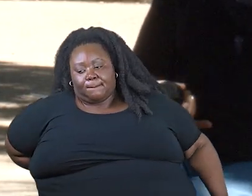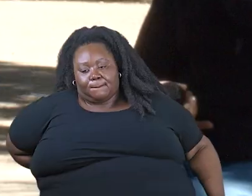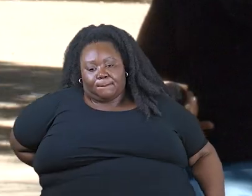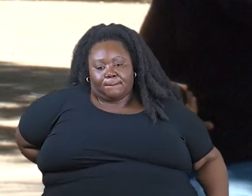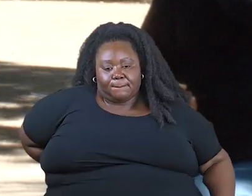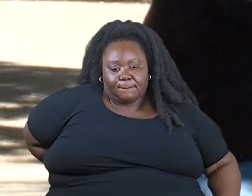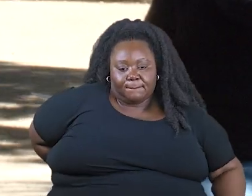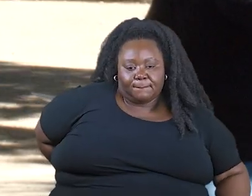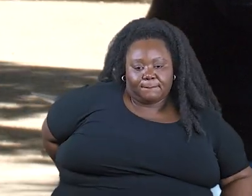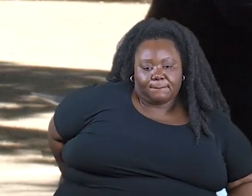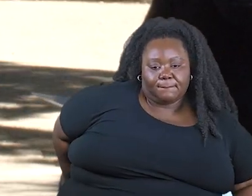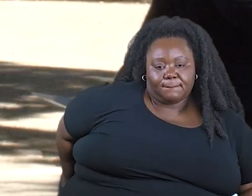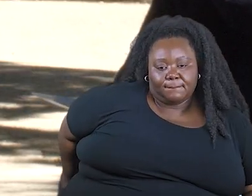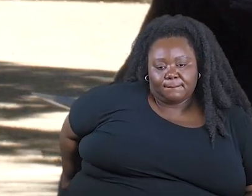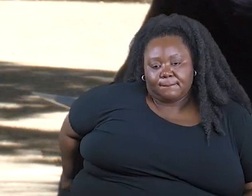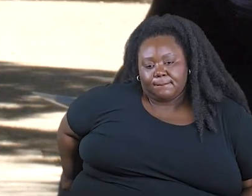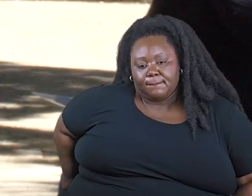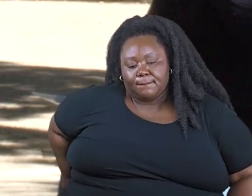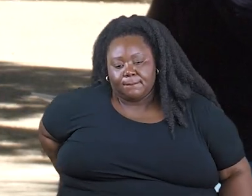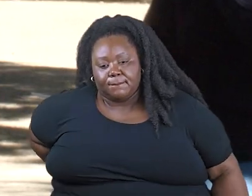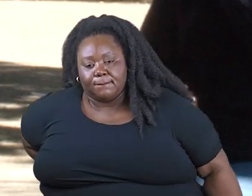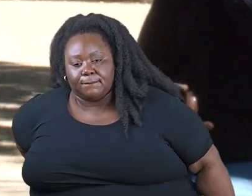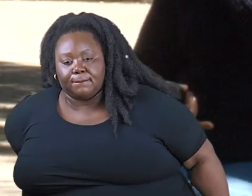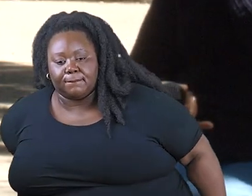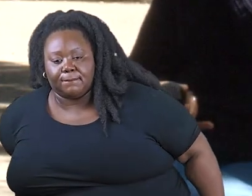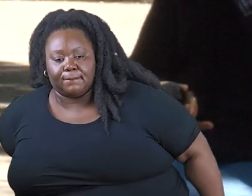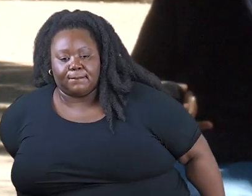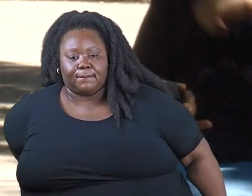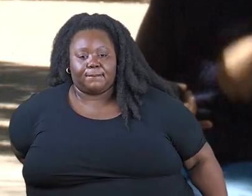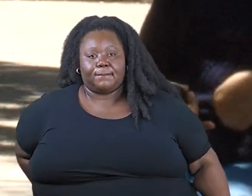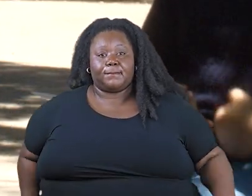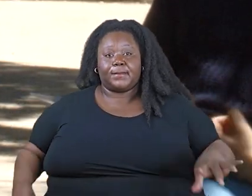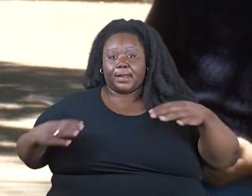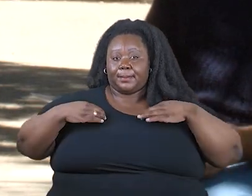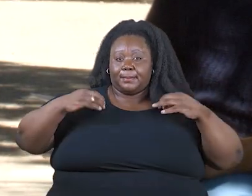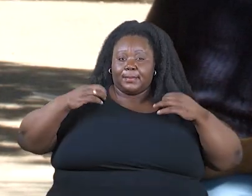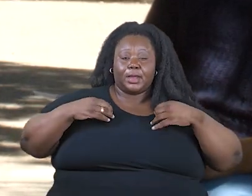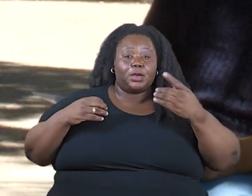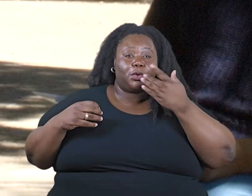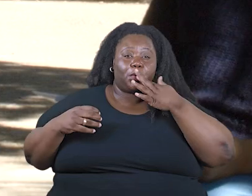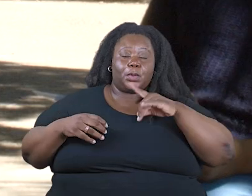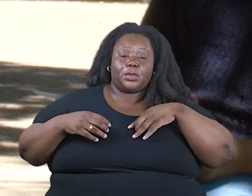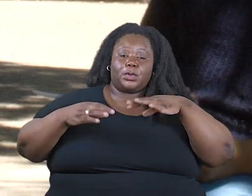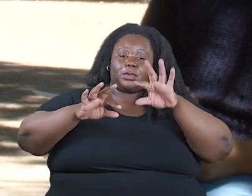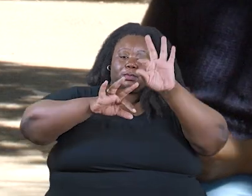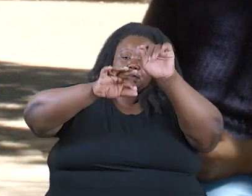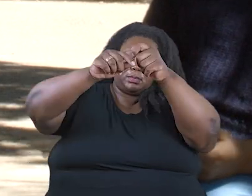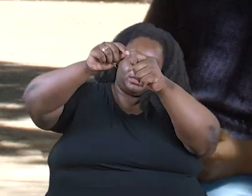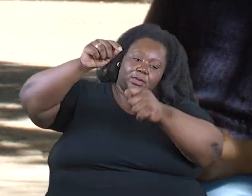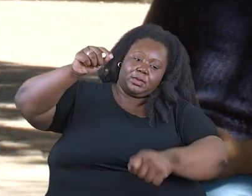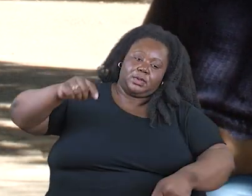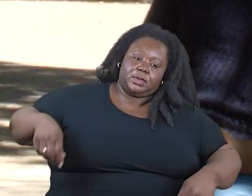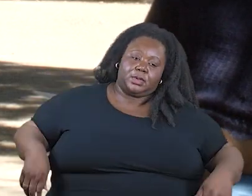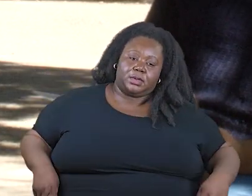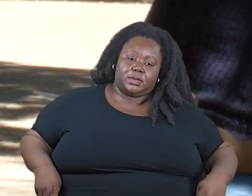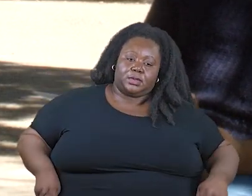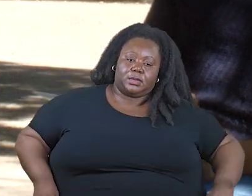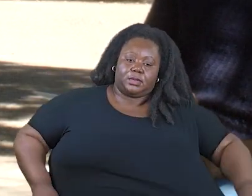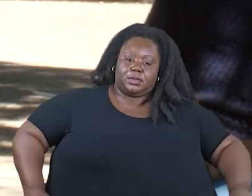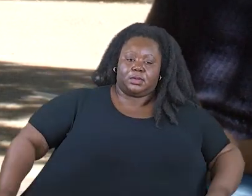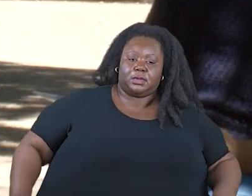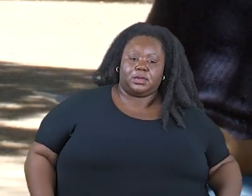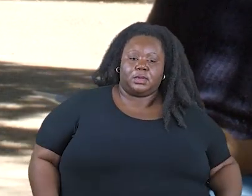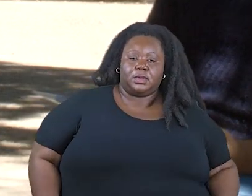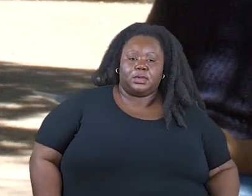São tecidos coloridos e tem o zíper para você abrir, como se imitando aquele gesto do Fontana